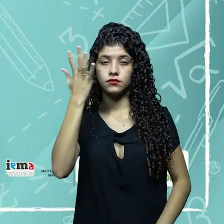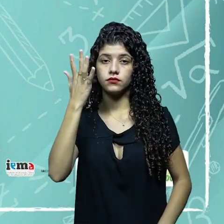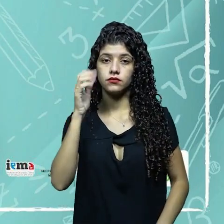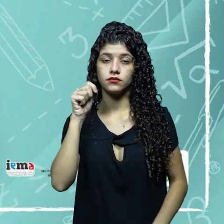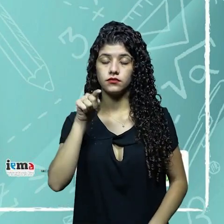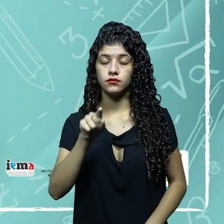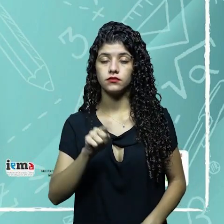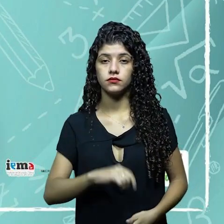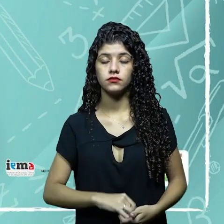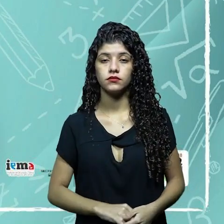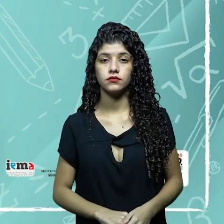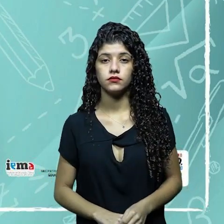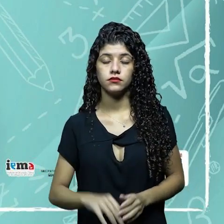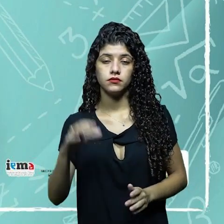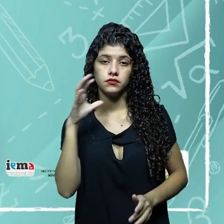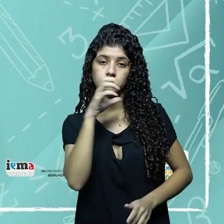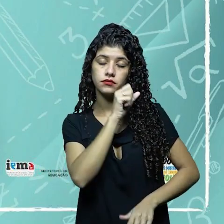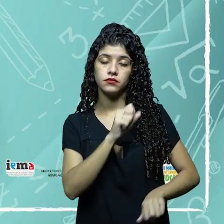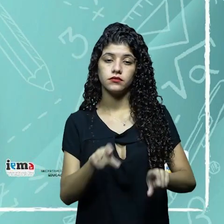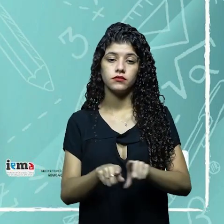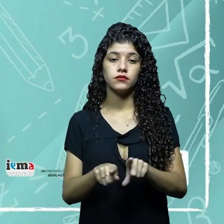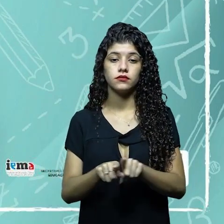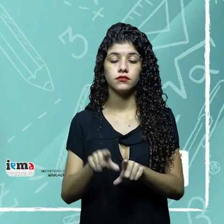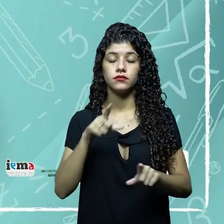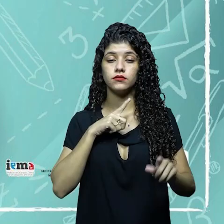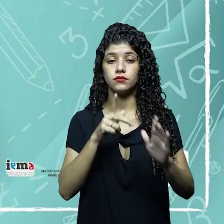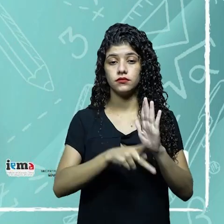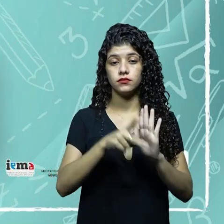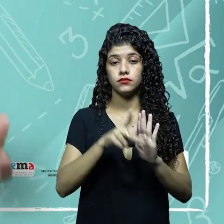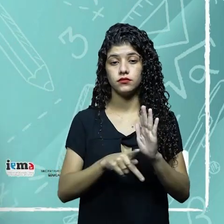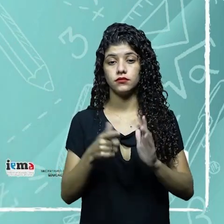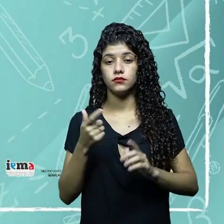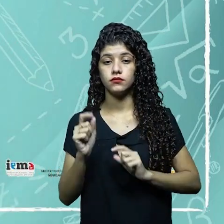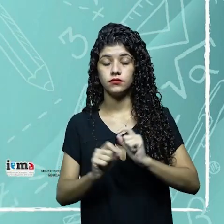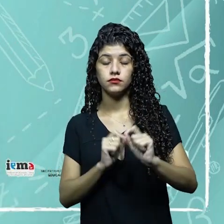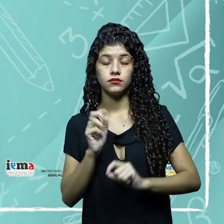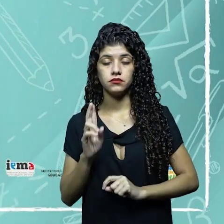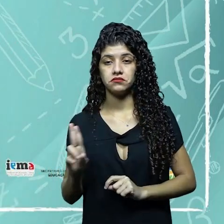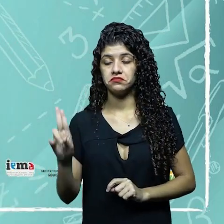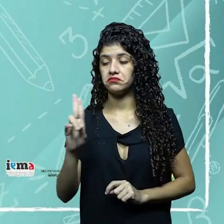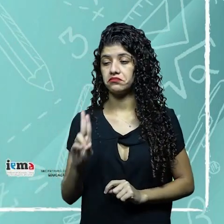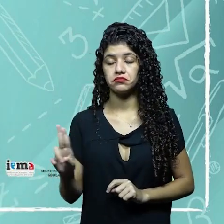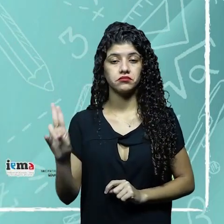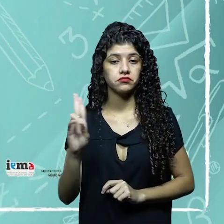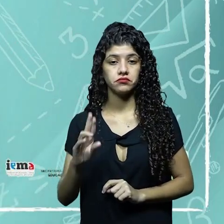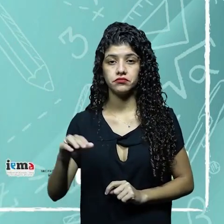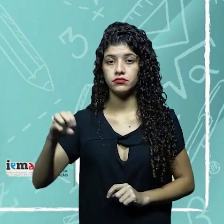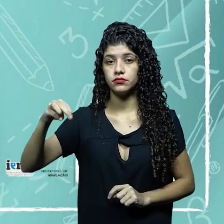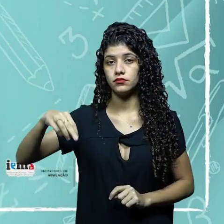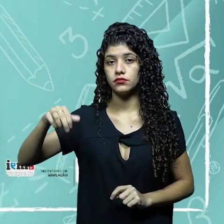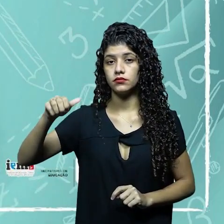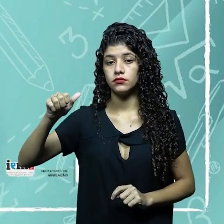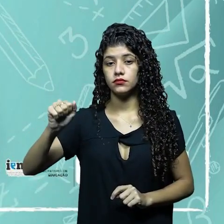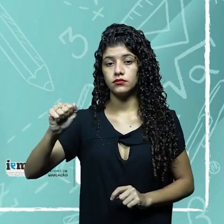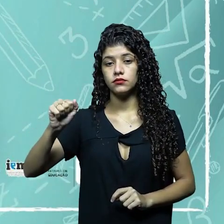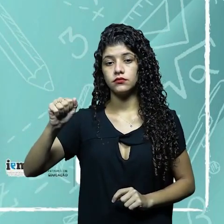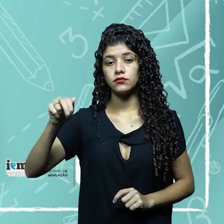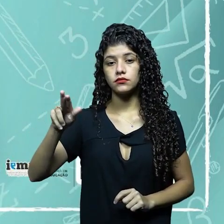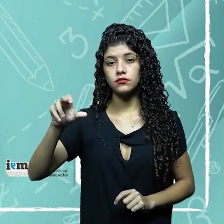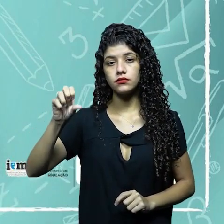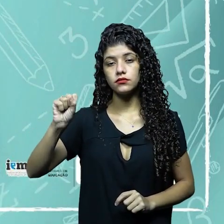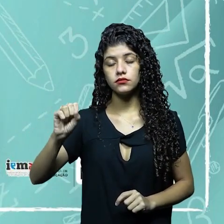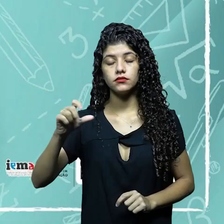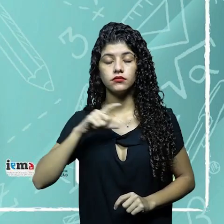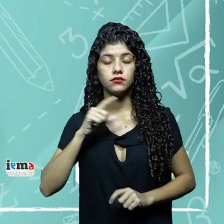Olha, tem projetista que não usa o mouse, tem projetista que só usa o teclado, né? Chamando os comandos, digitando,